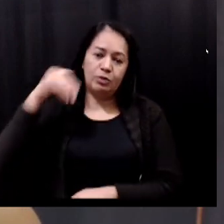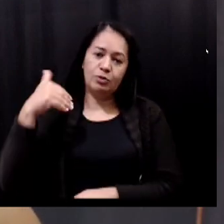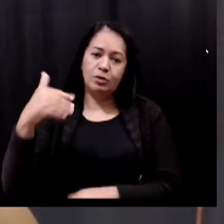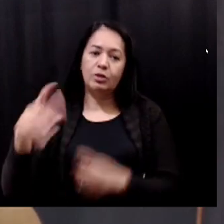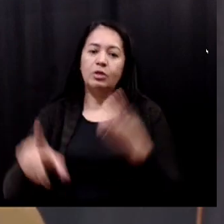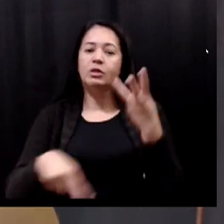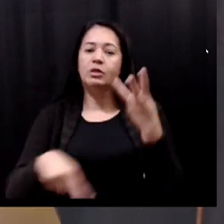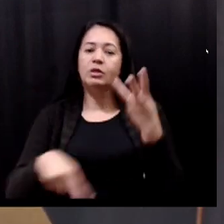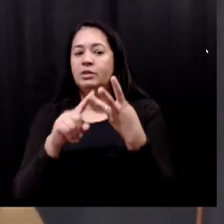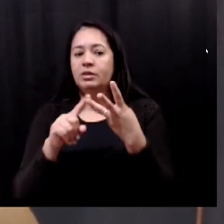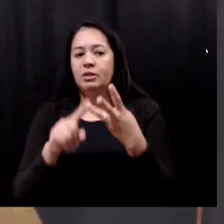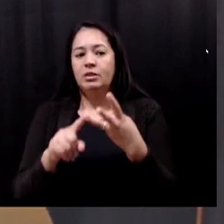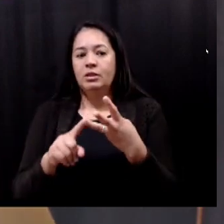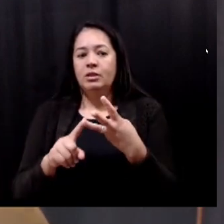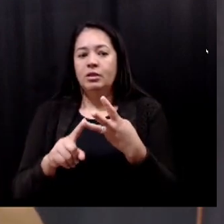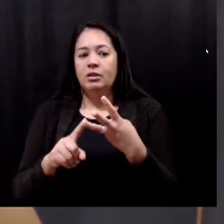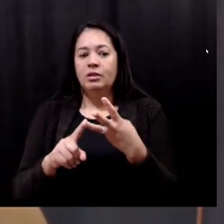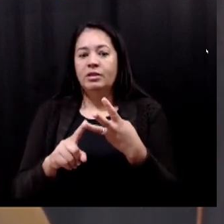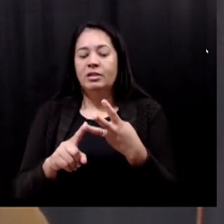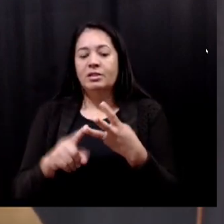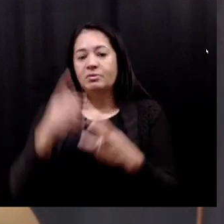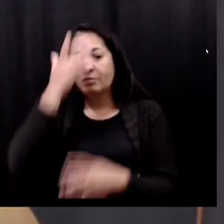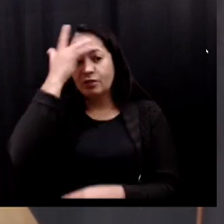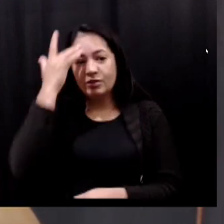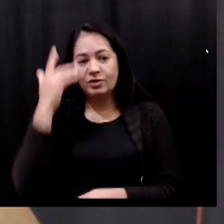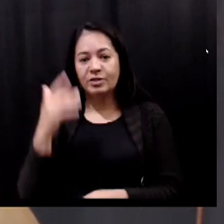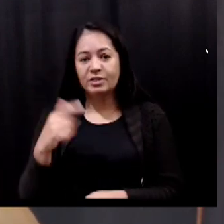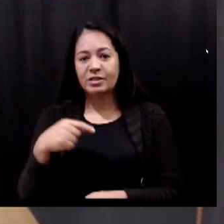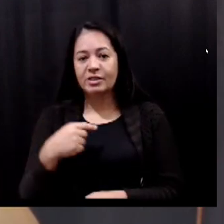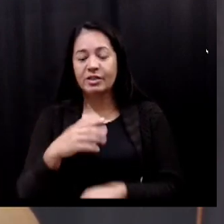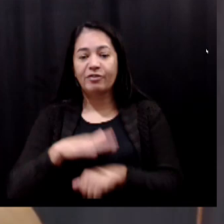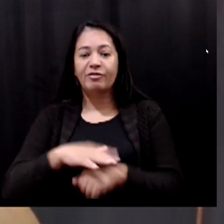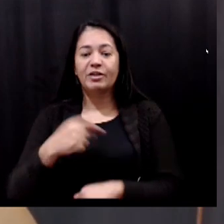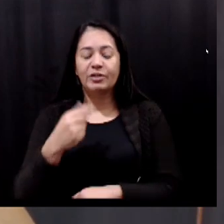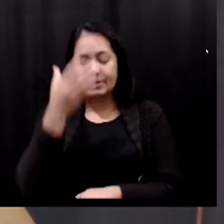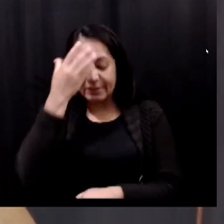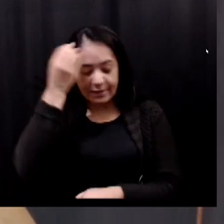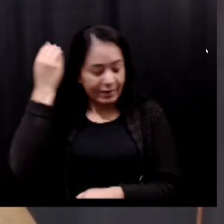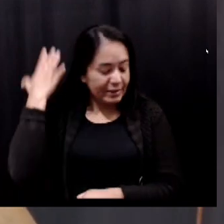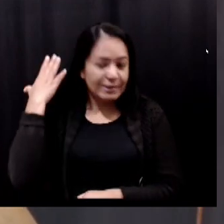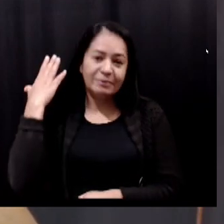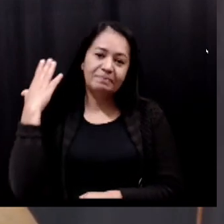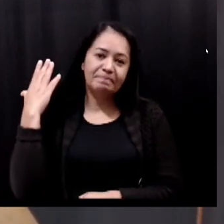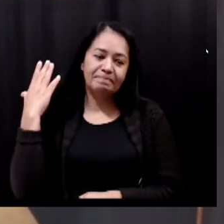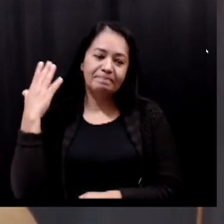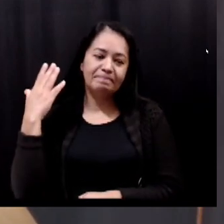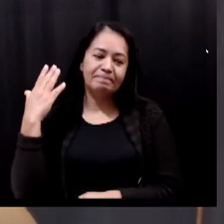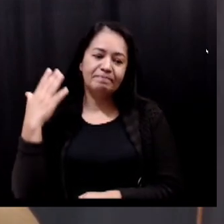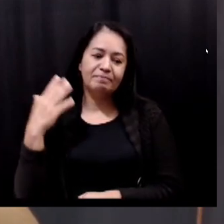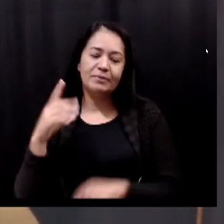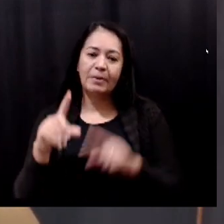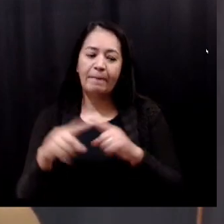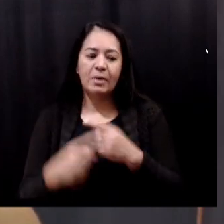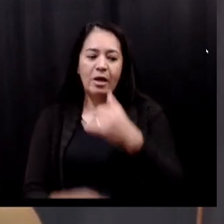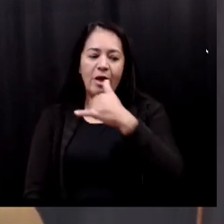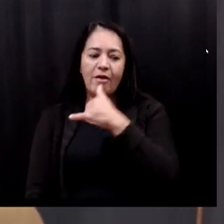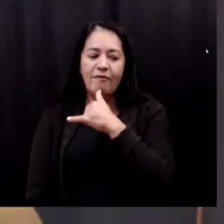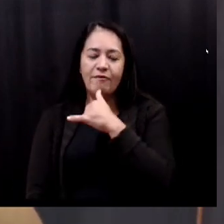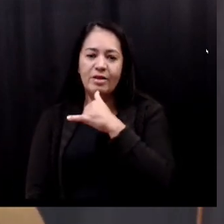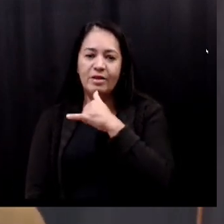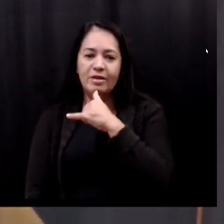as pessoas que vão tirar a nossa cabecinha daquele problema diário, tá? Infelizmente, a gente não pensa muito sobre